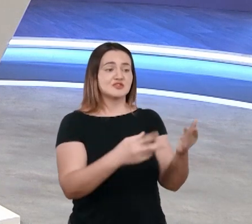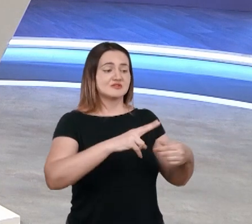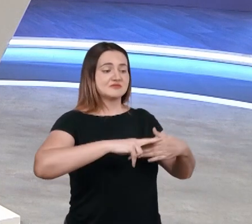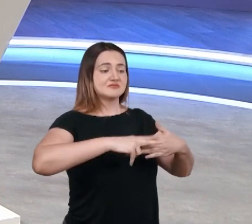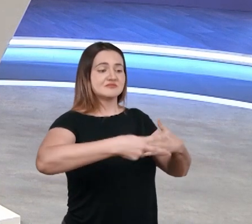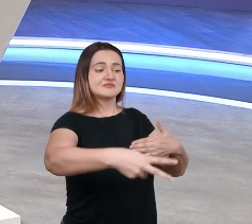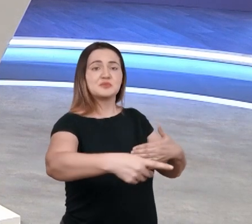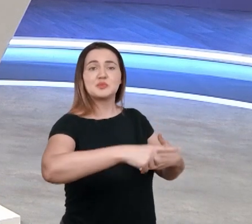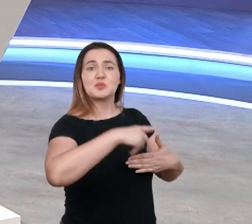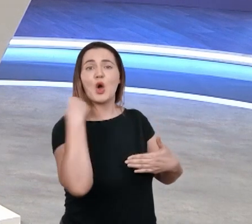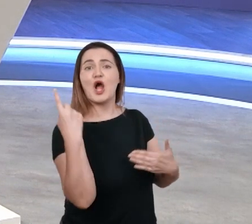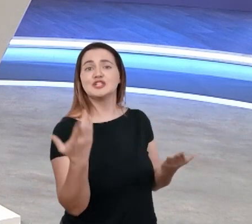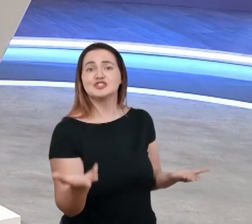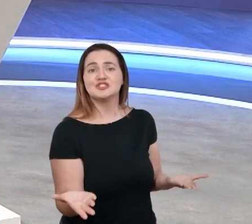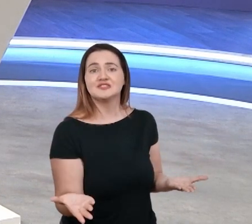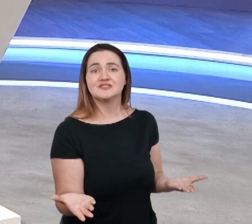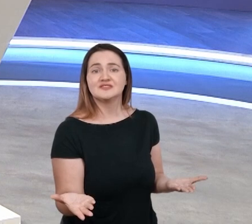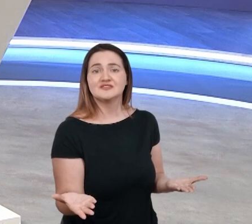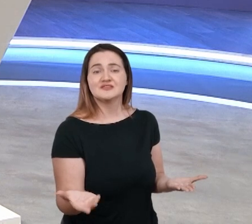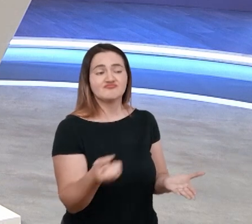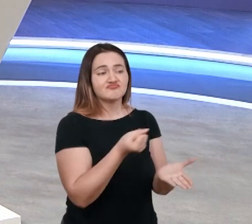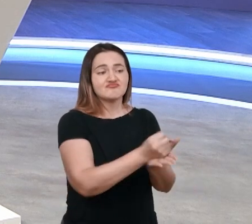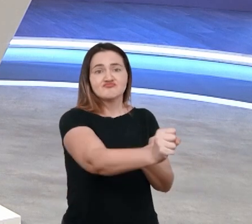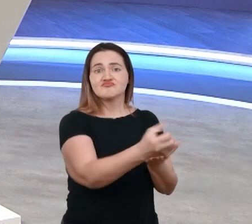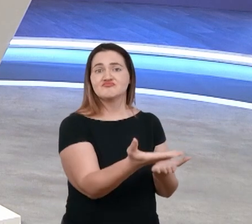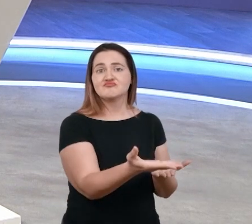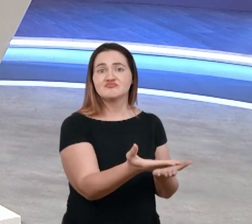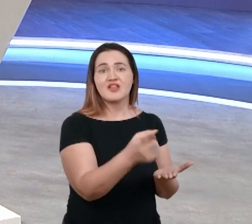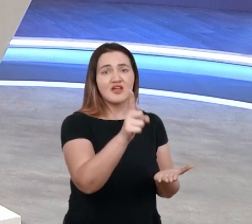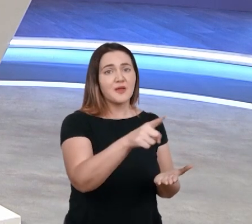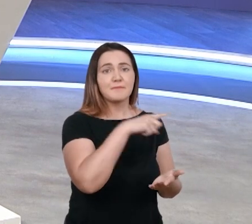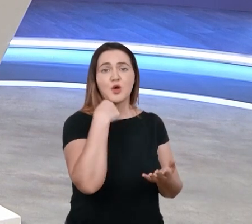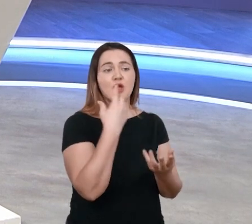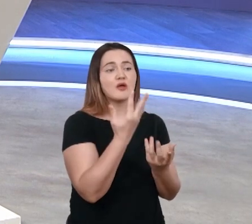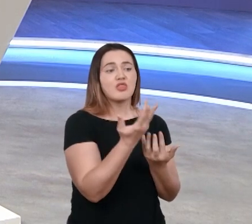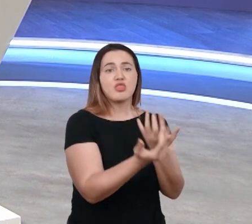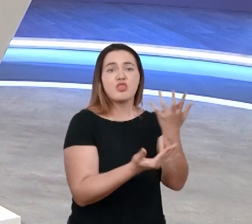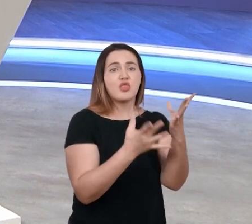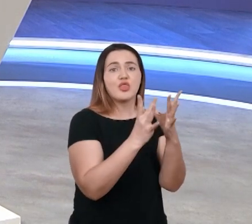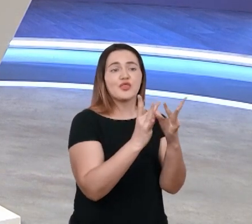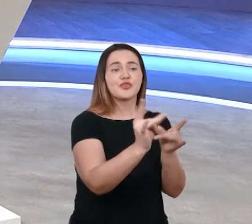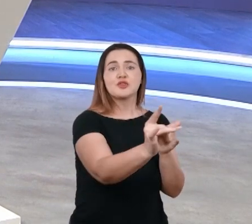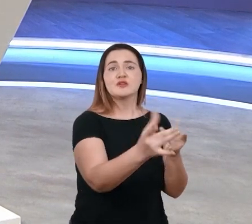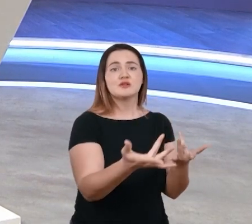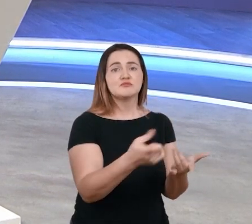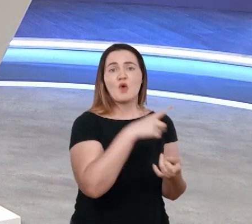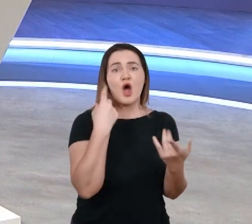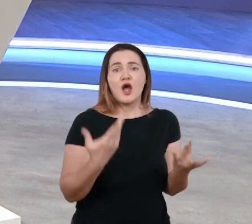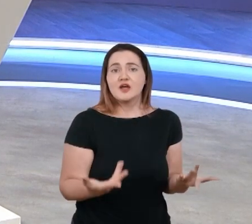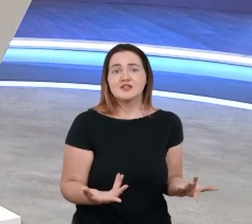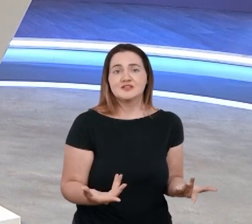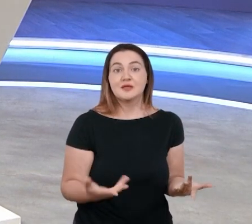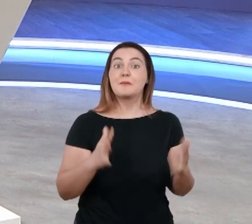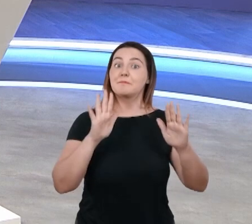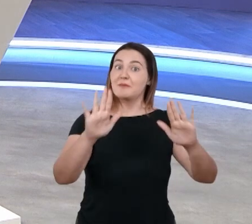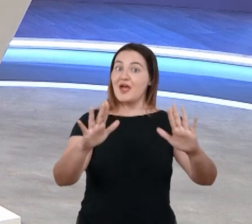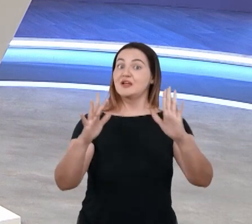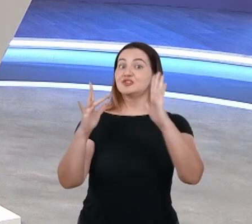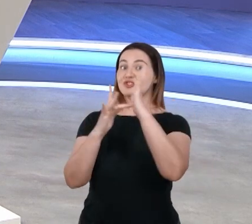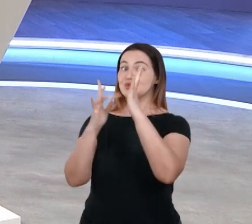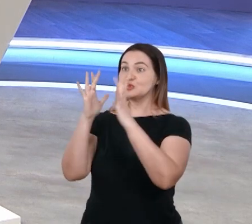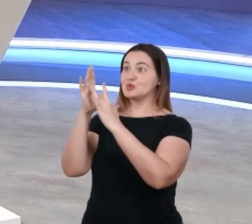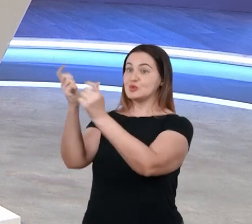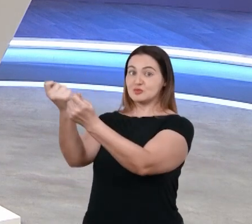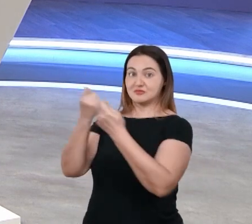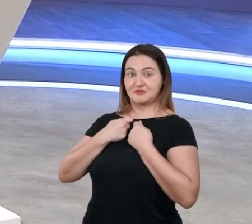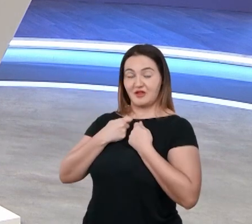você é uma alma perdida, você é uma pessoa perdida. A sua consequência é destruição final. Não há saída, não há solução para o ser humano,